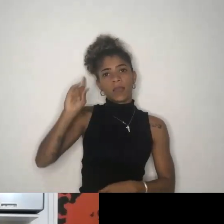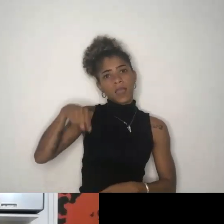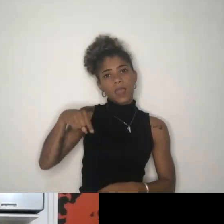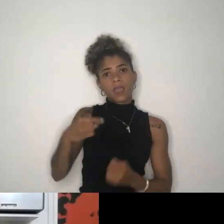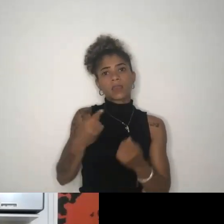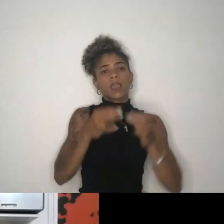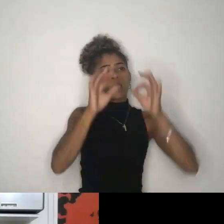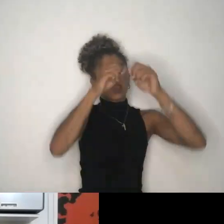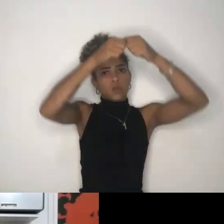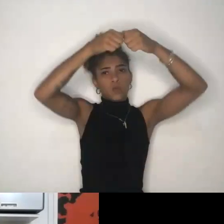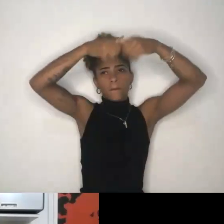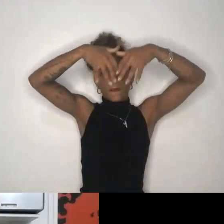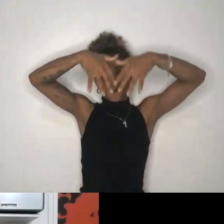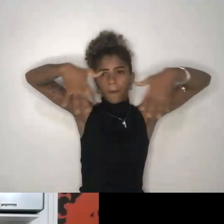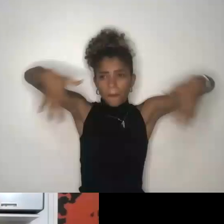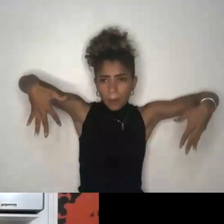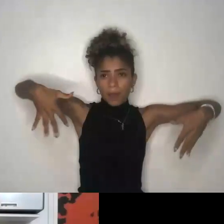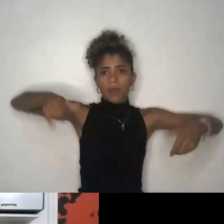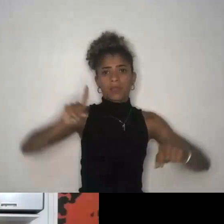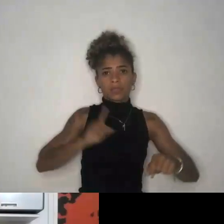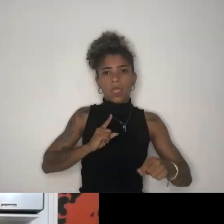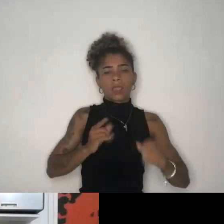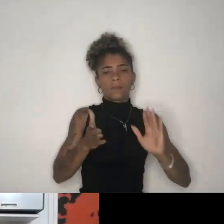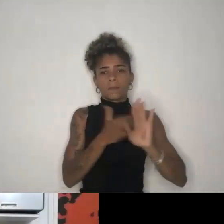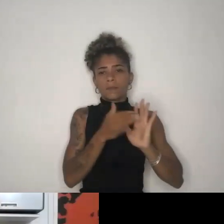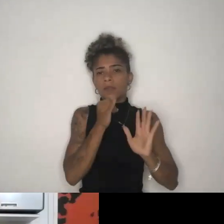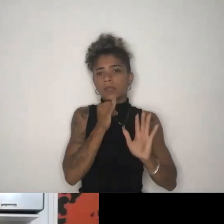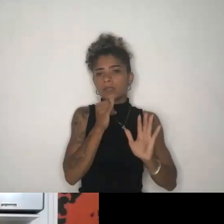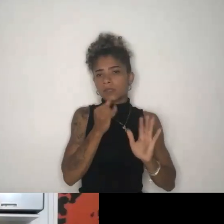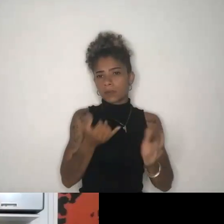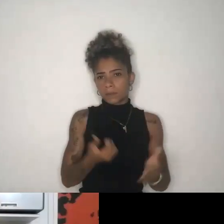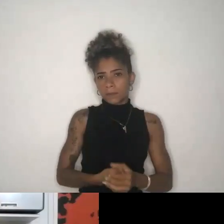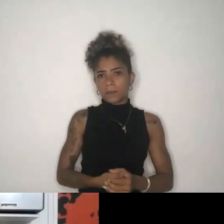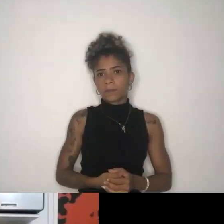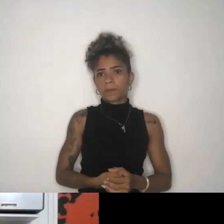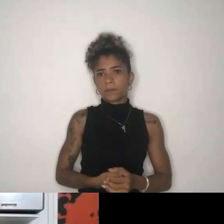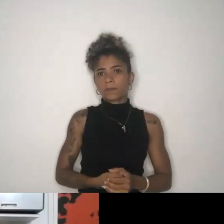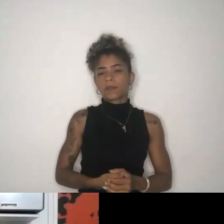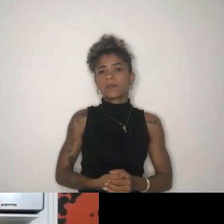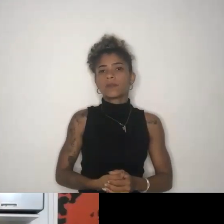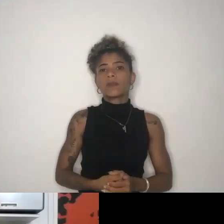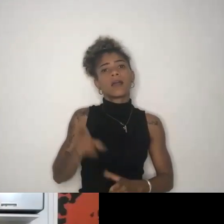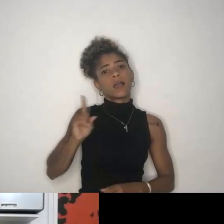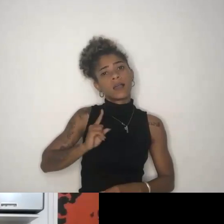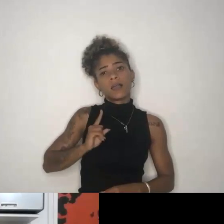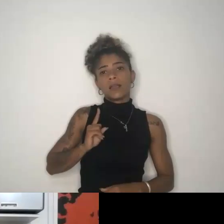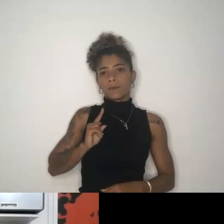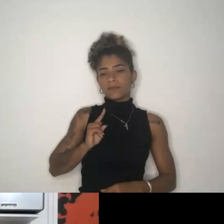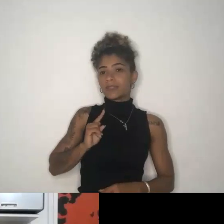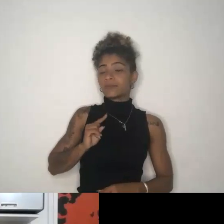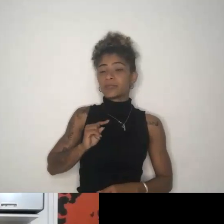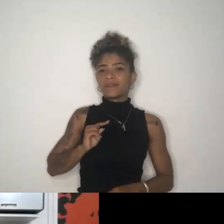um organograma um fluxo de material vou prototipar qualquer coisa tipo